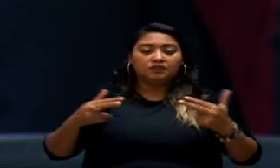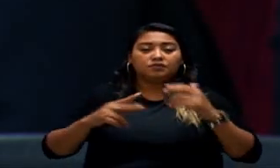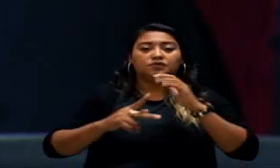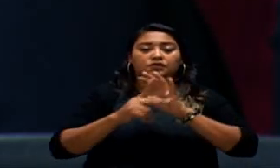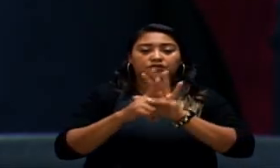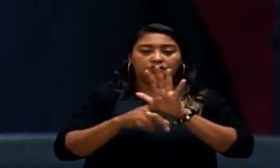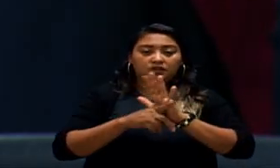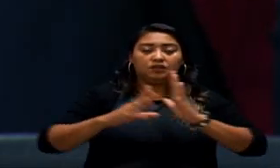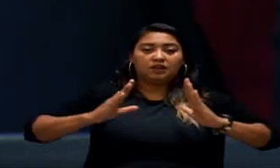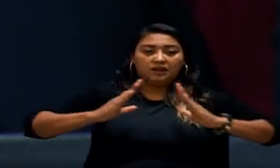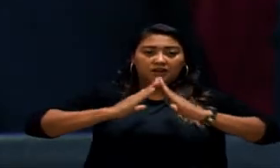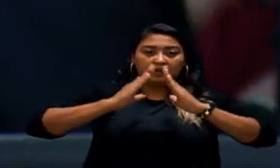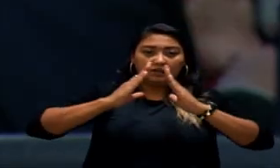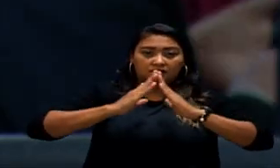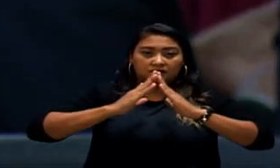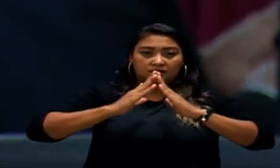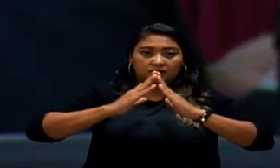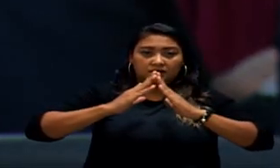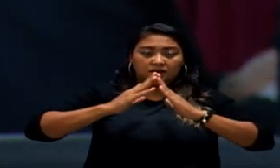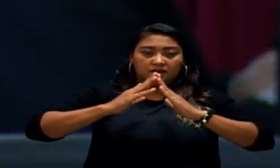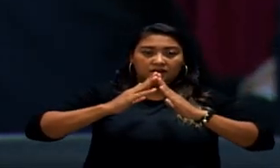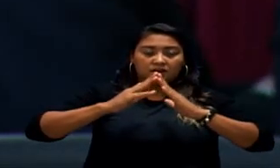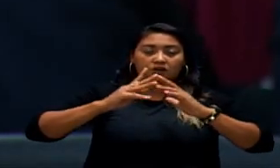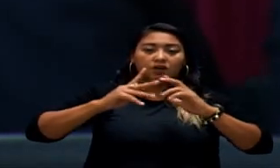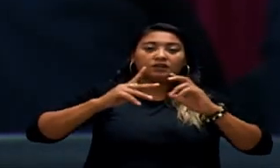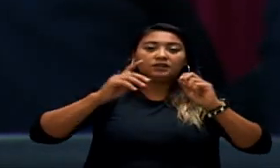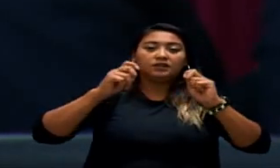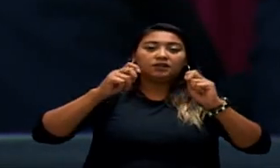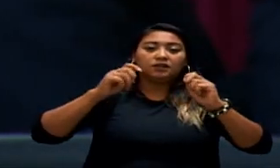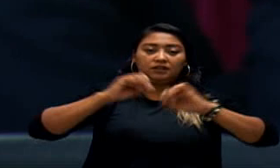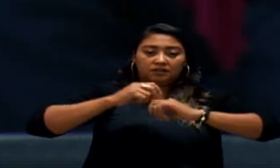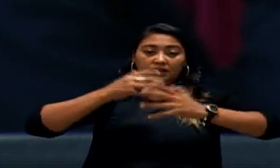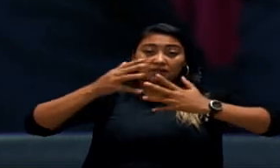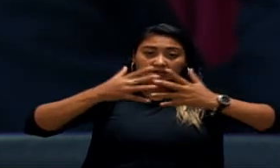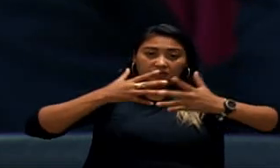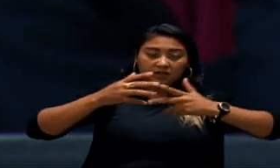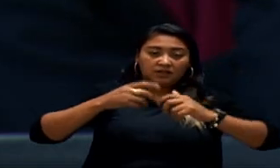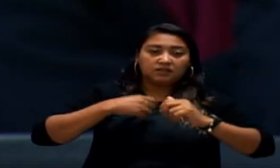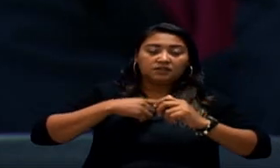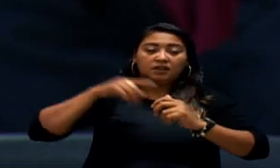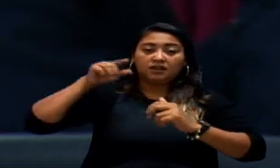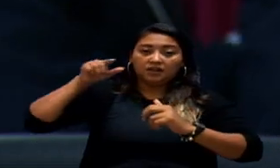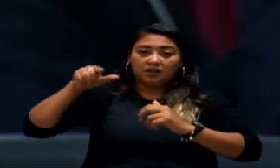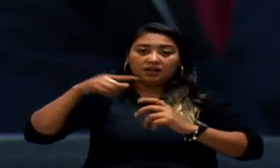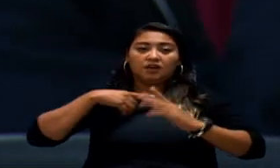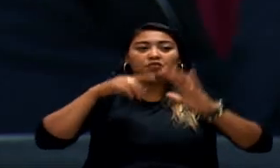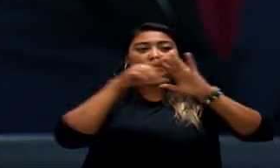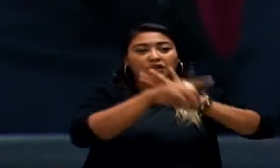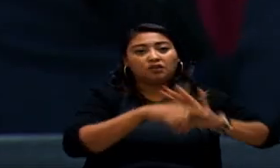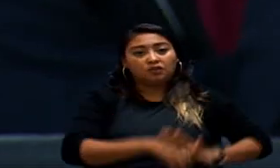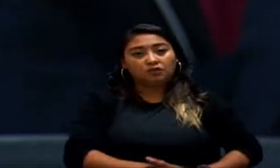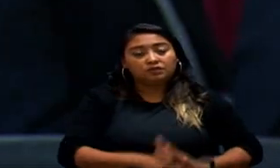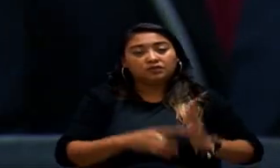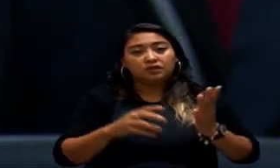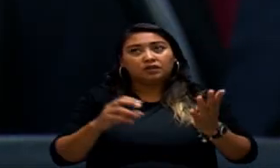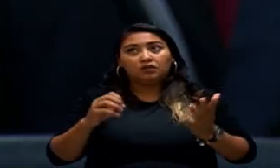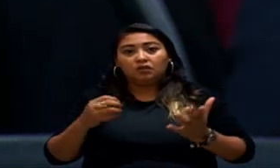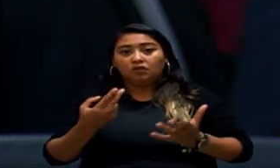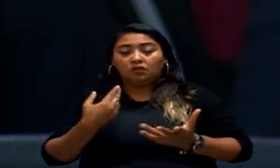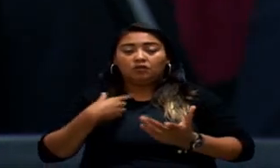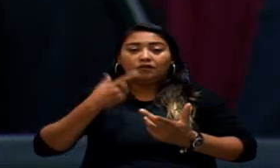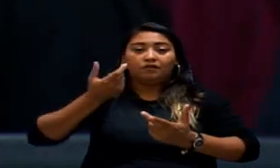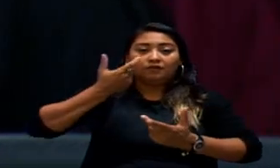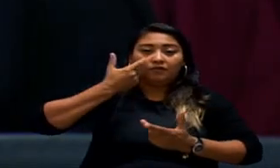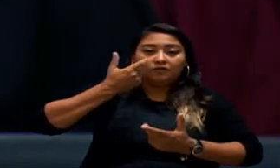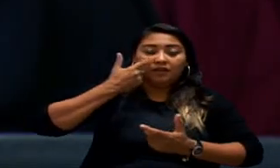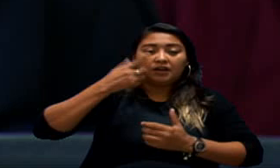projetos para essa casa que proporcionou transparência no questionamento, na